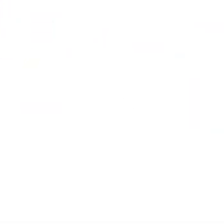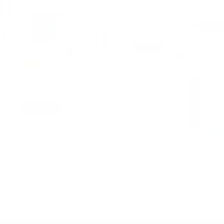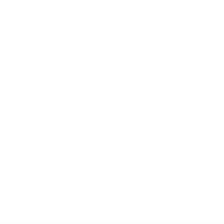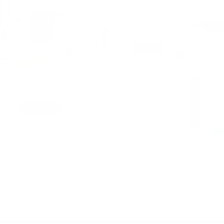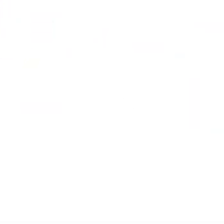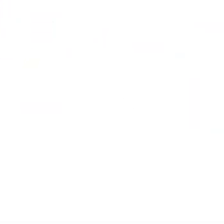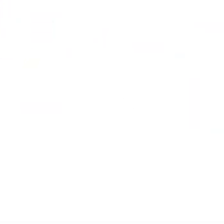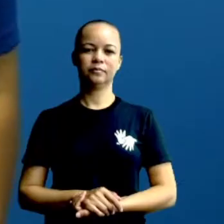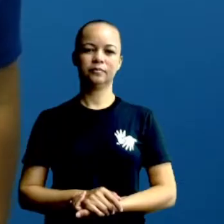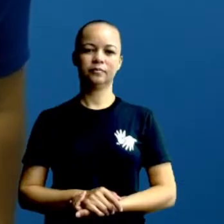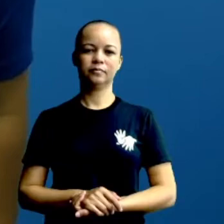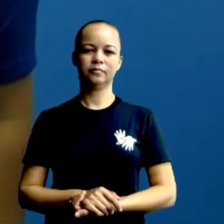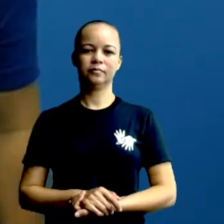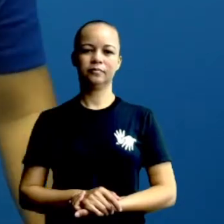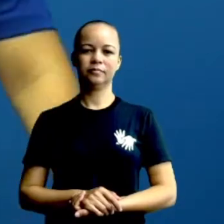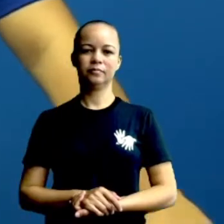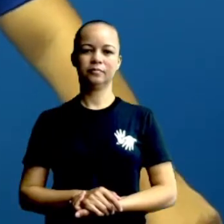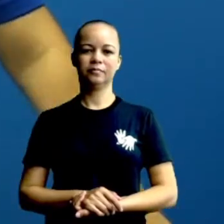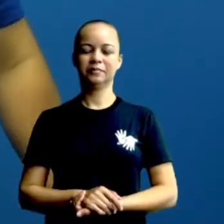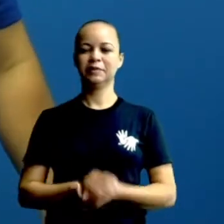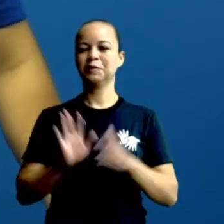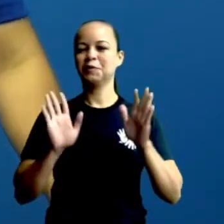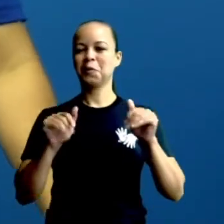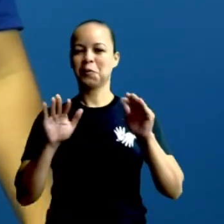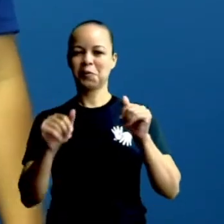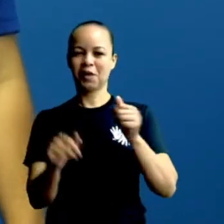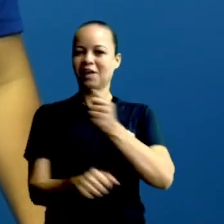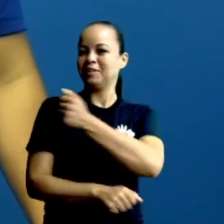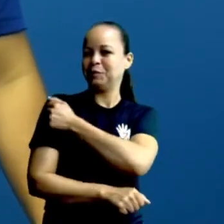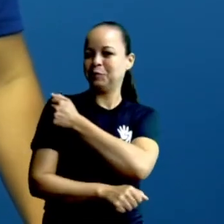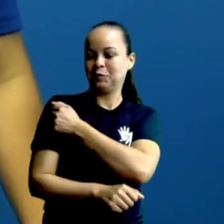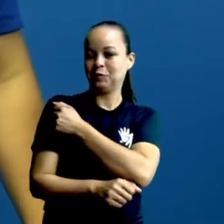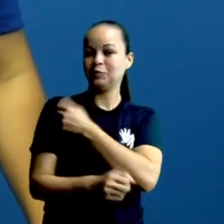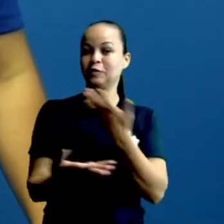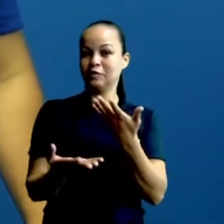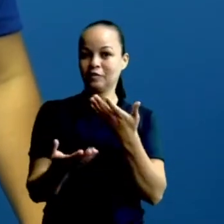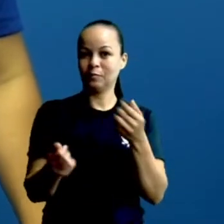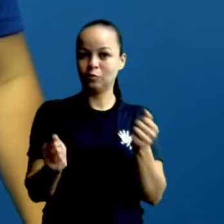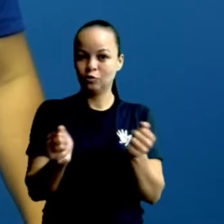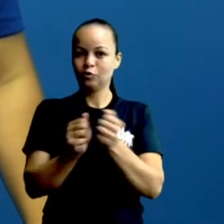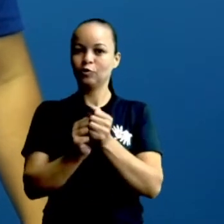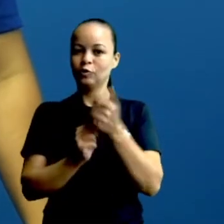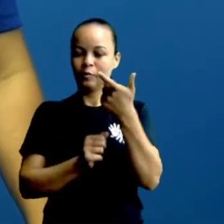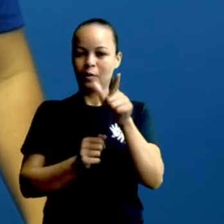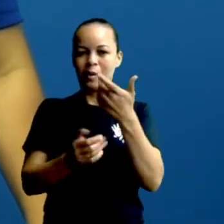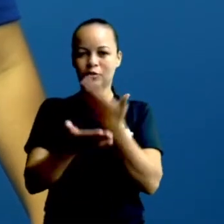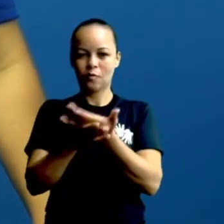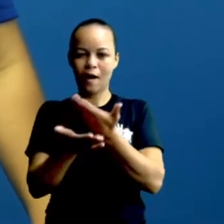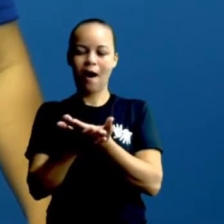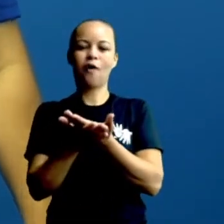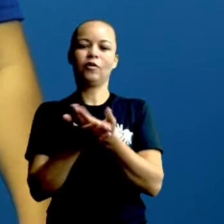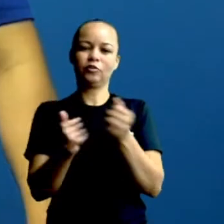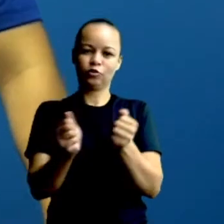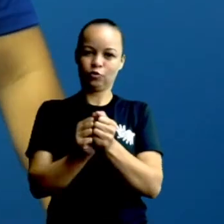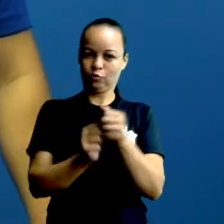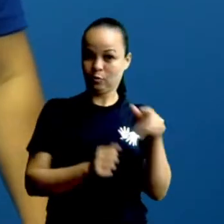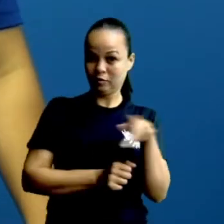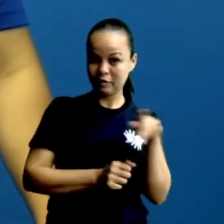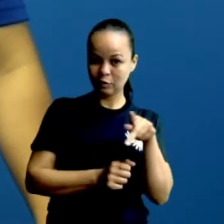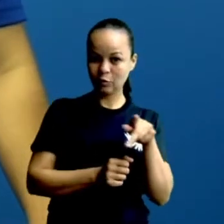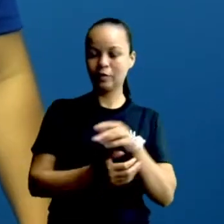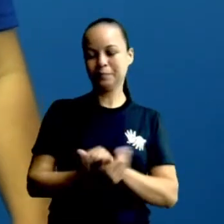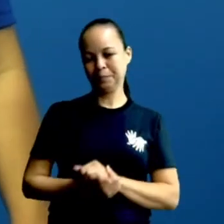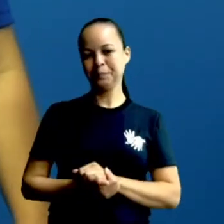o Olá meninas pronto para mais uma aula aqui com a tia então a tia tá pronta tá